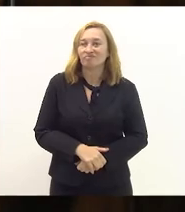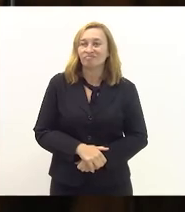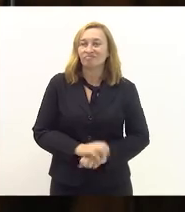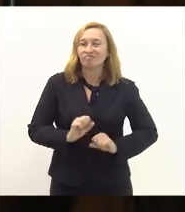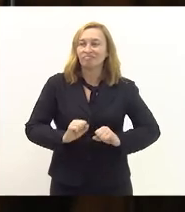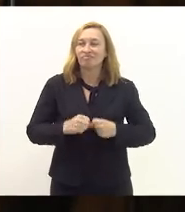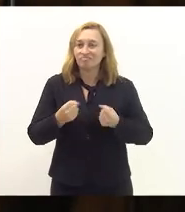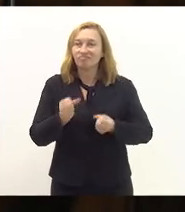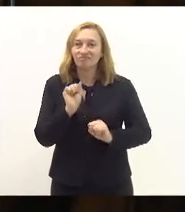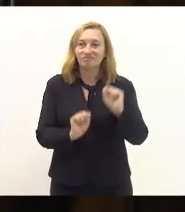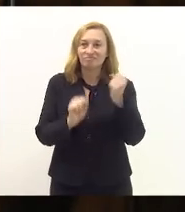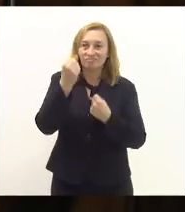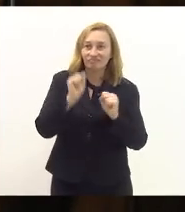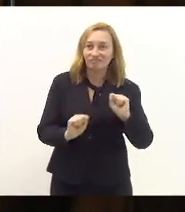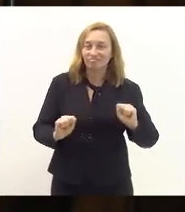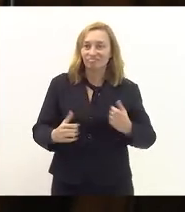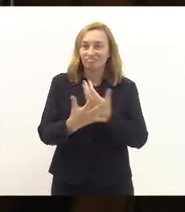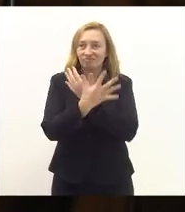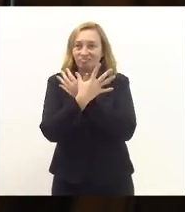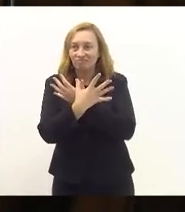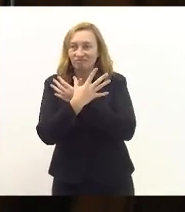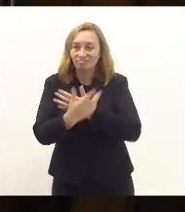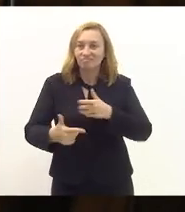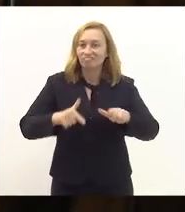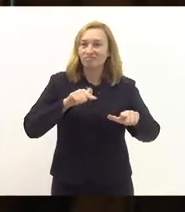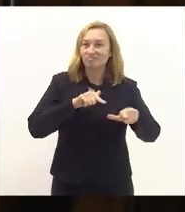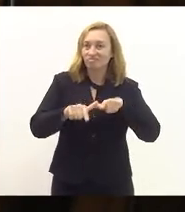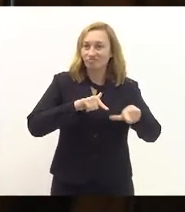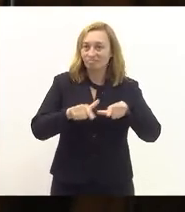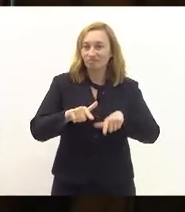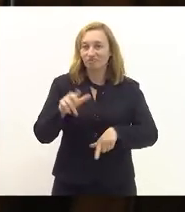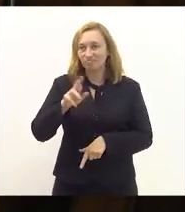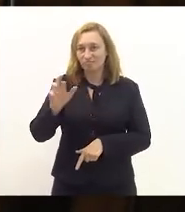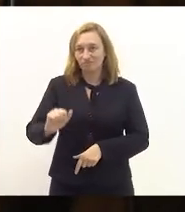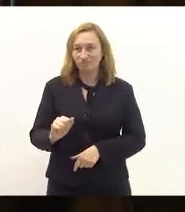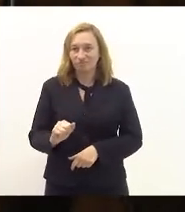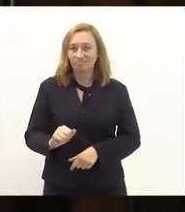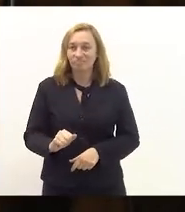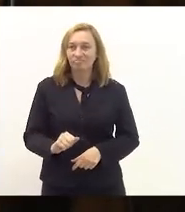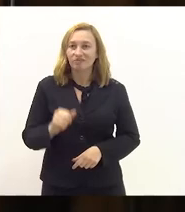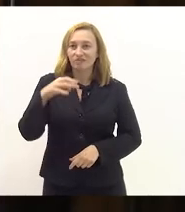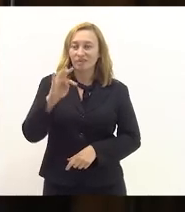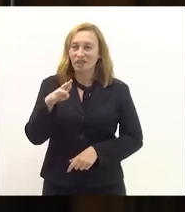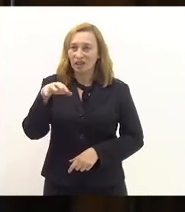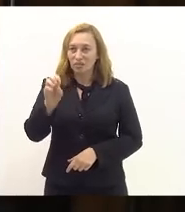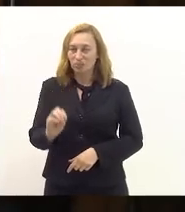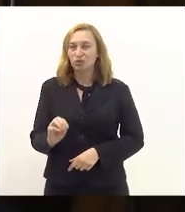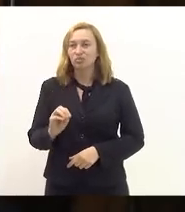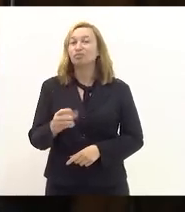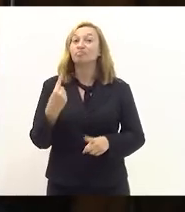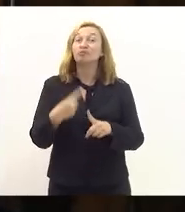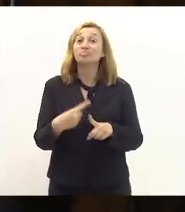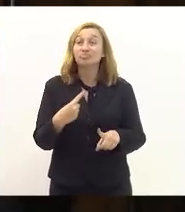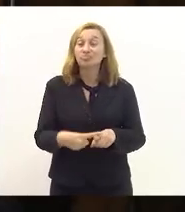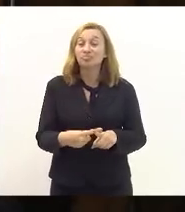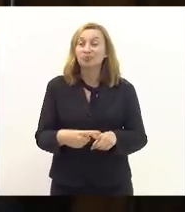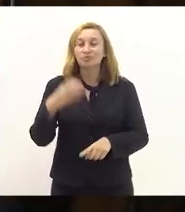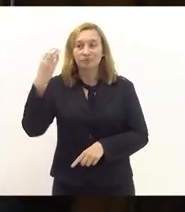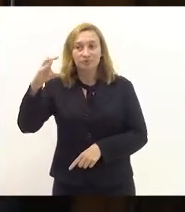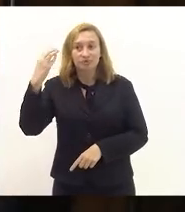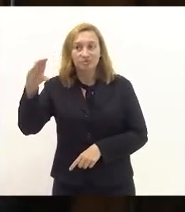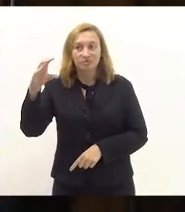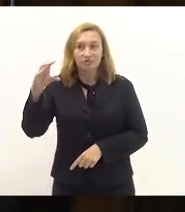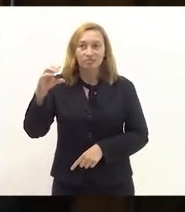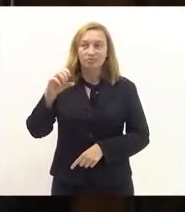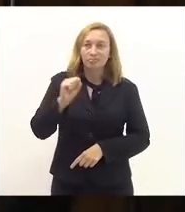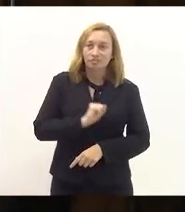da indústria naval, do emprego, Brizola, e dos metalúrgicos, porque Niterói, São